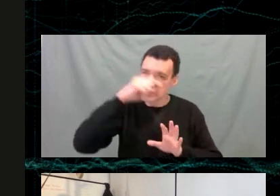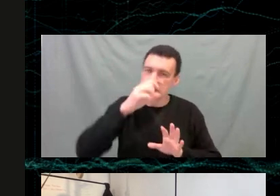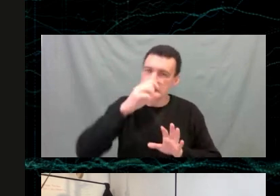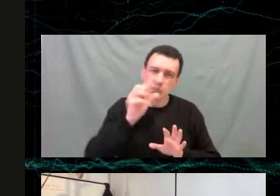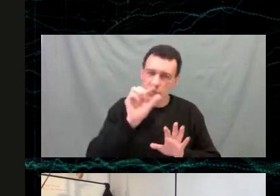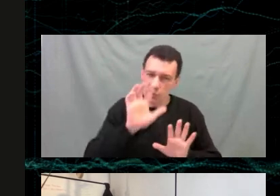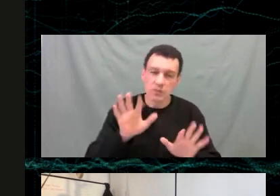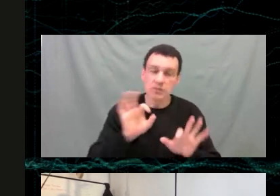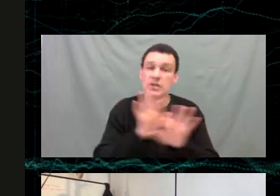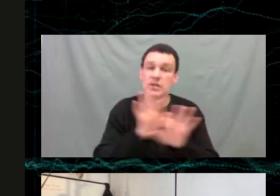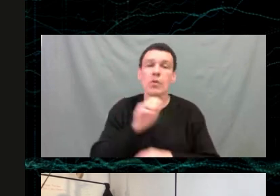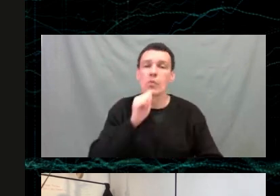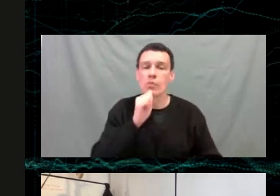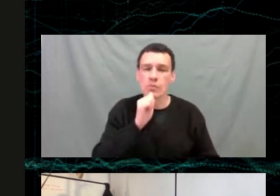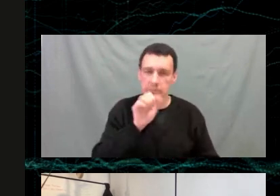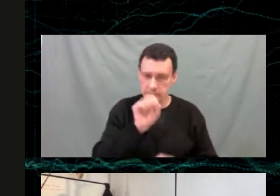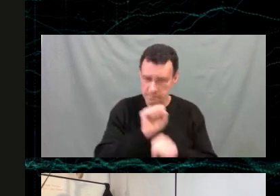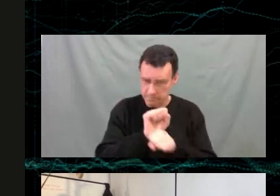Esperar mais um pouquinho.